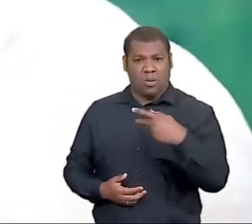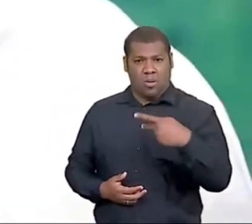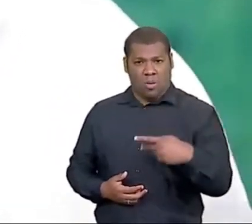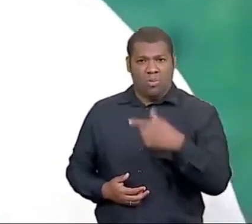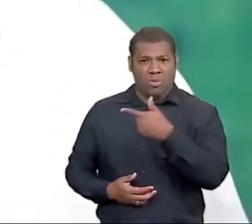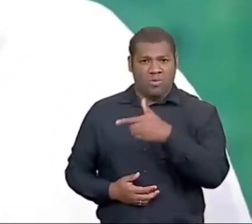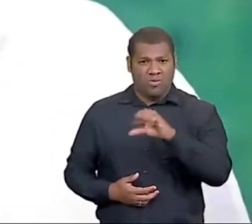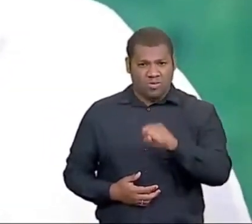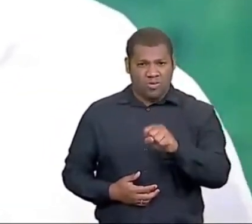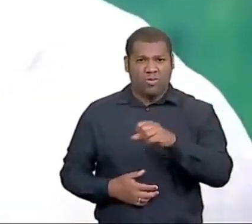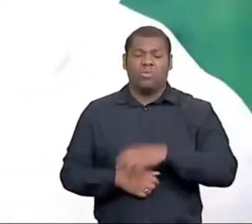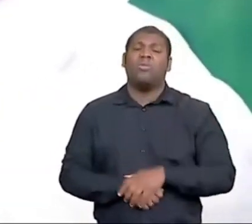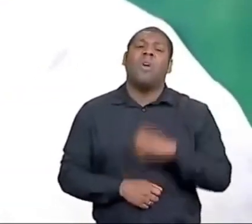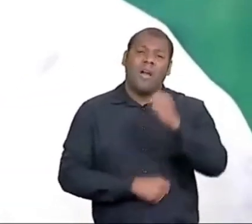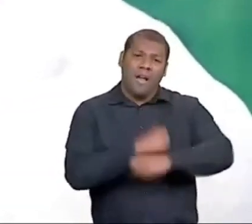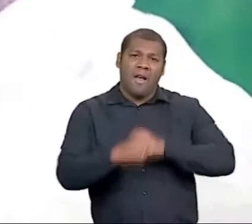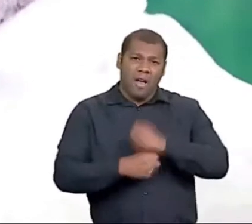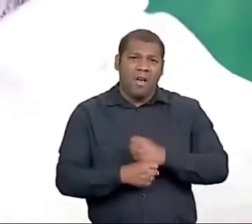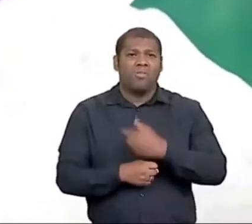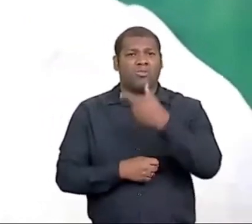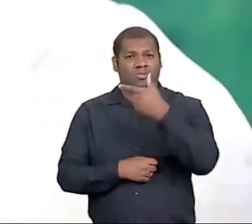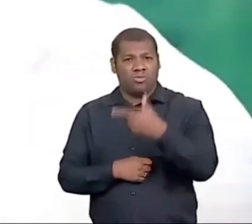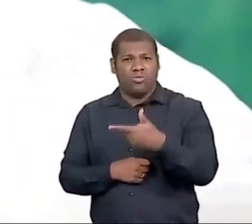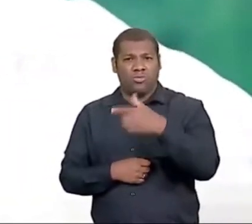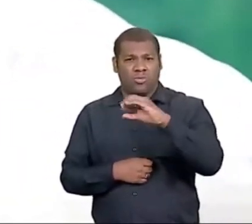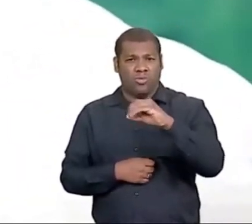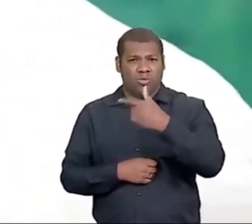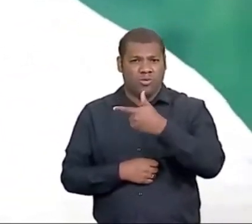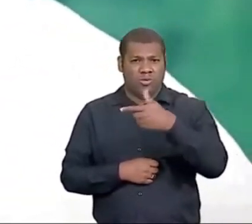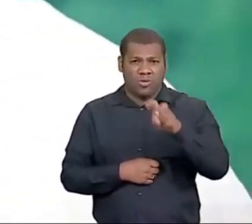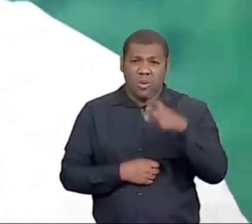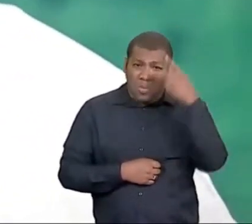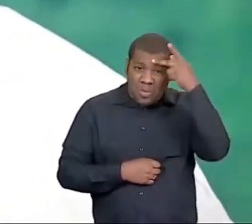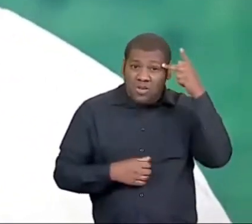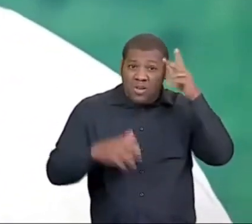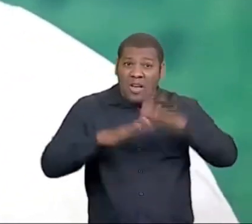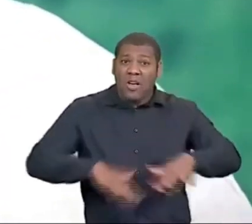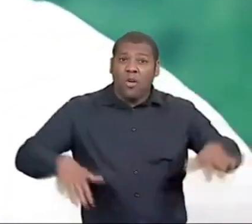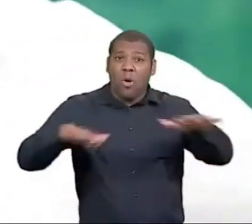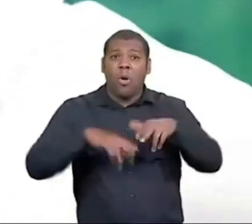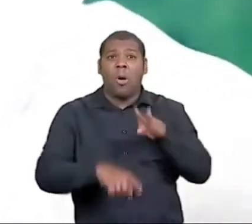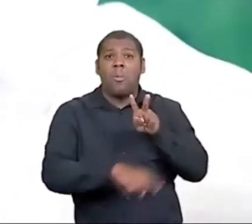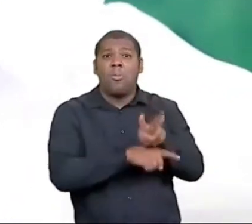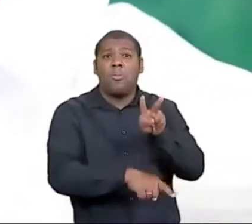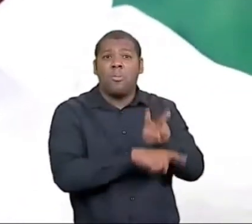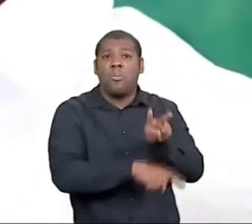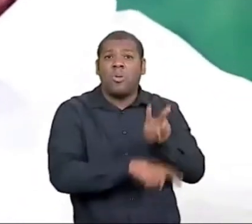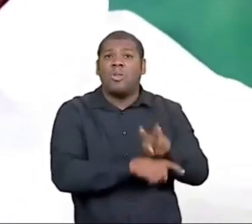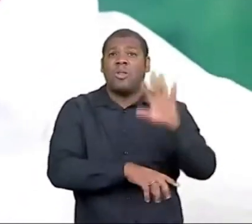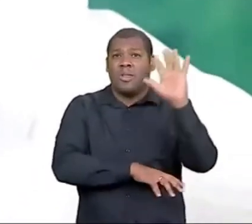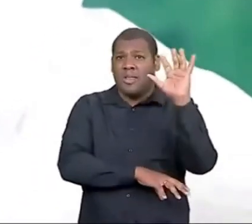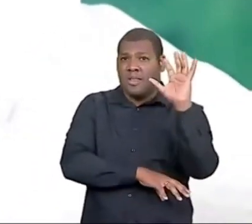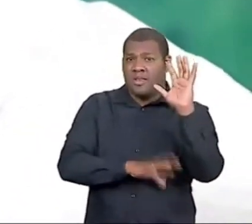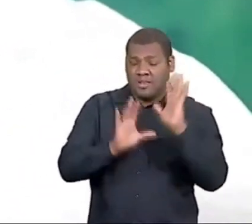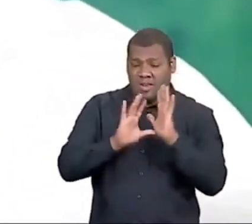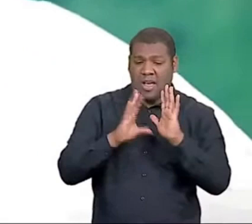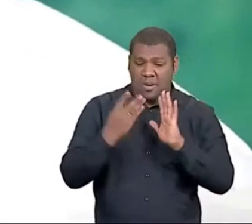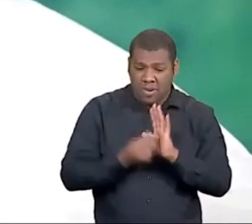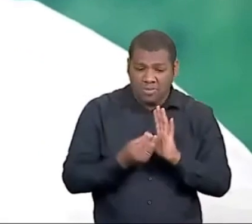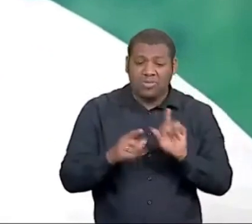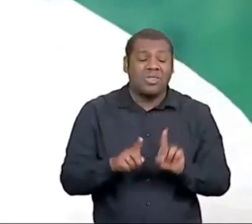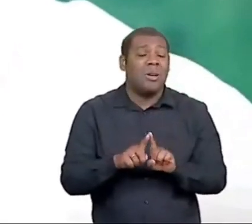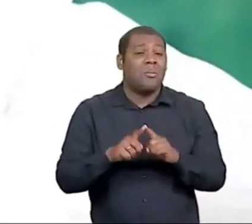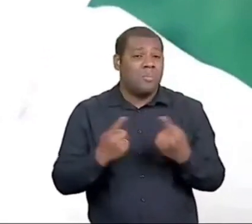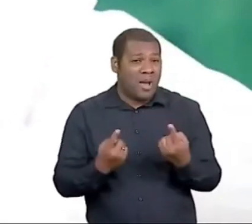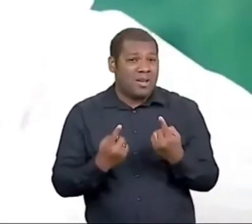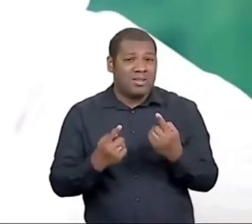2025, todas essas pessoas que defendem a Amazônia, que falam da Amazônia, mas que não sabem o que é a Amazônia, terão o direito, o